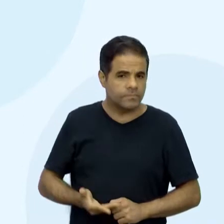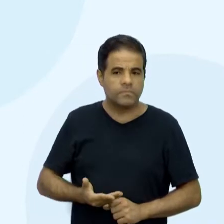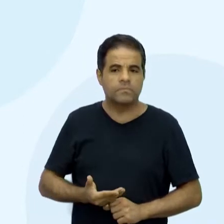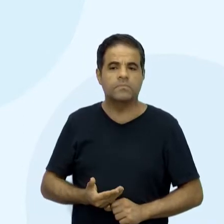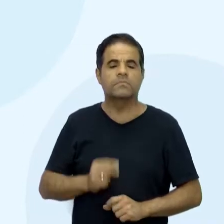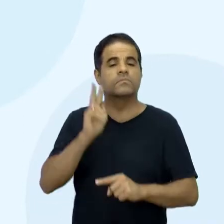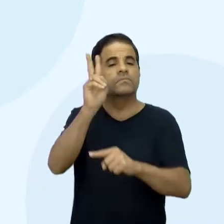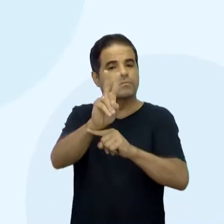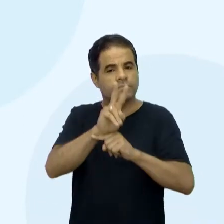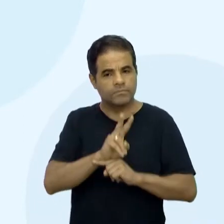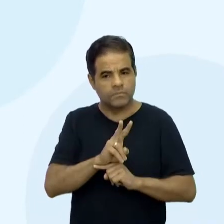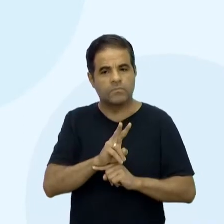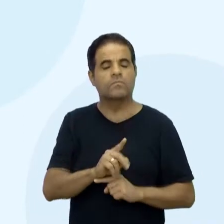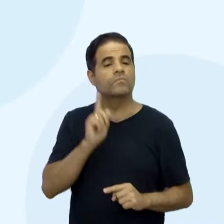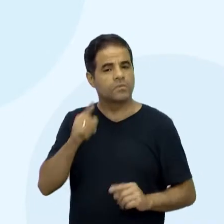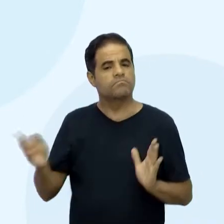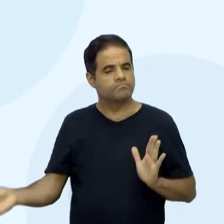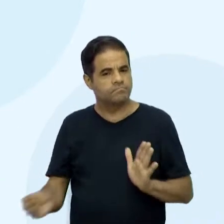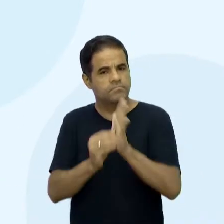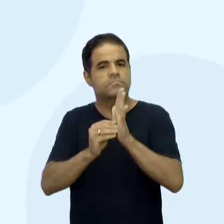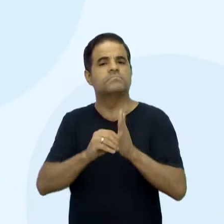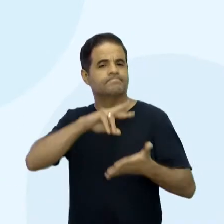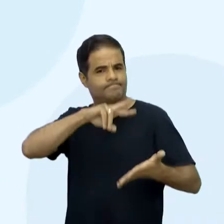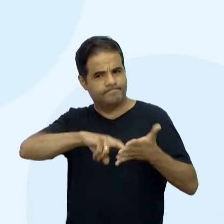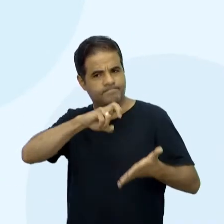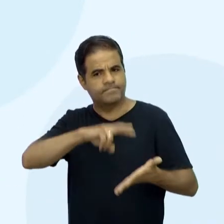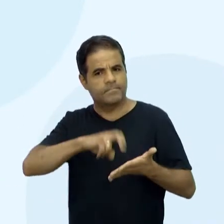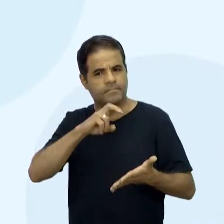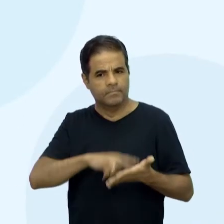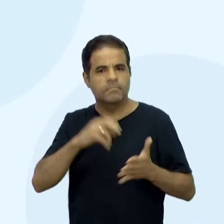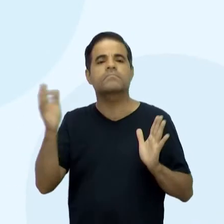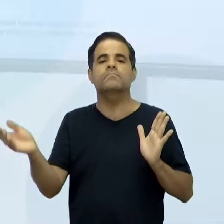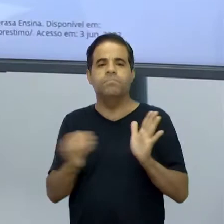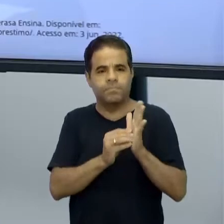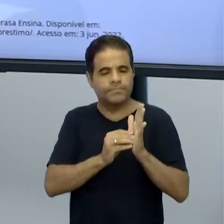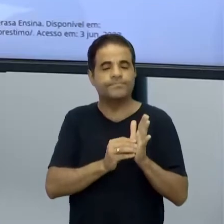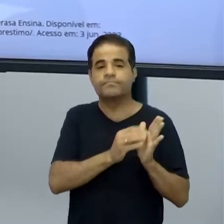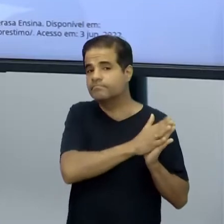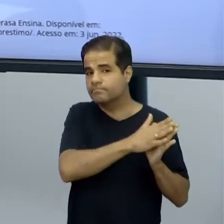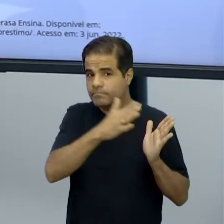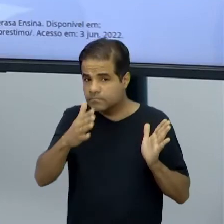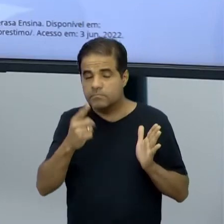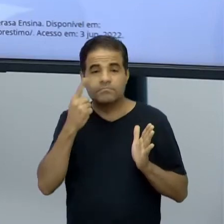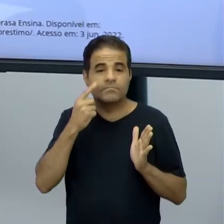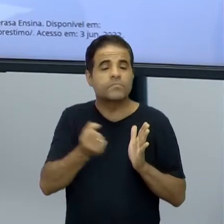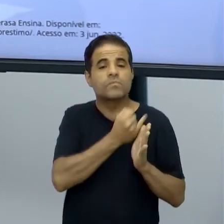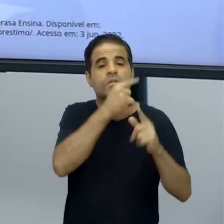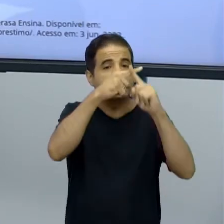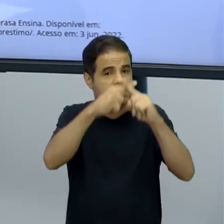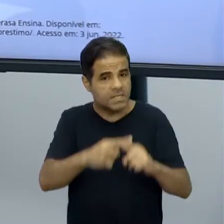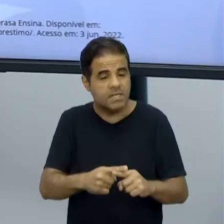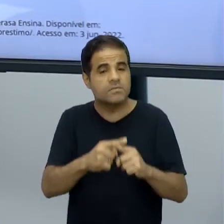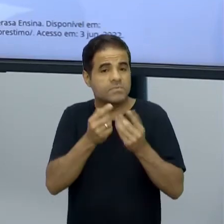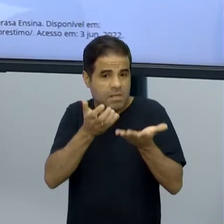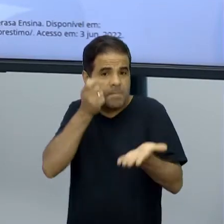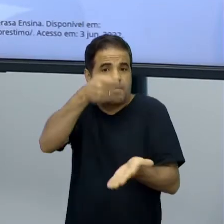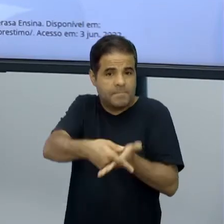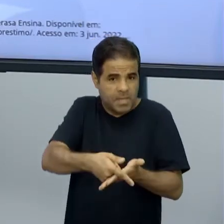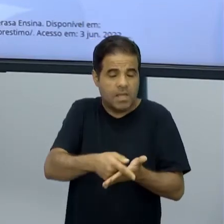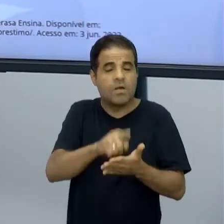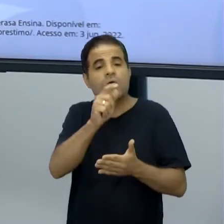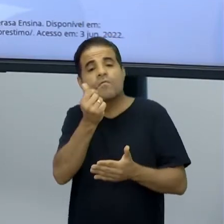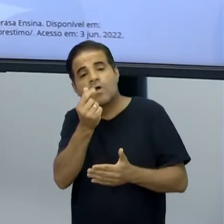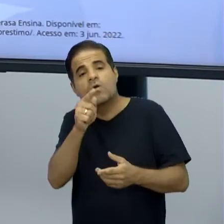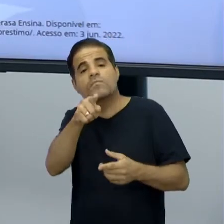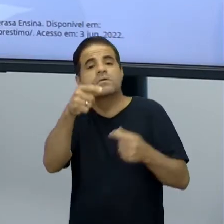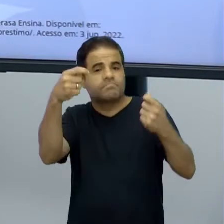de empréstimo. Você coloca lá as taxas e quantas vezes você quer pagar, o valor que você